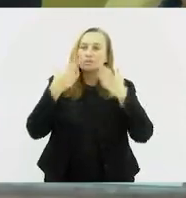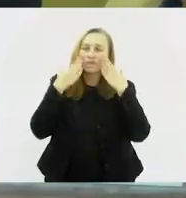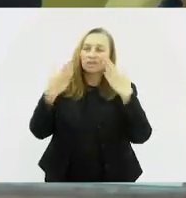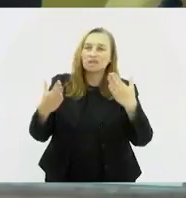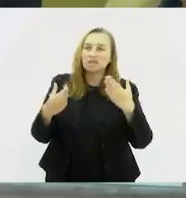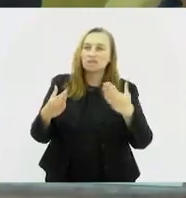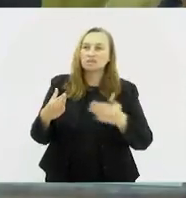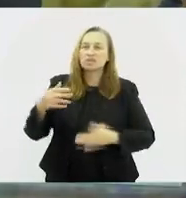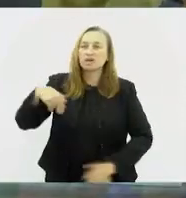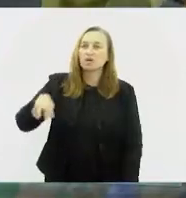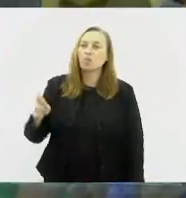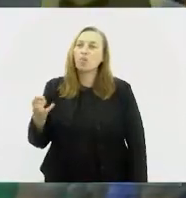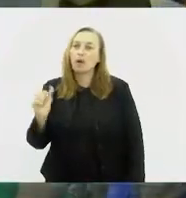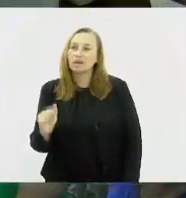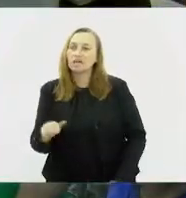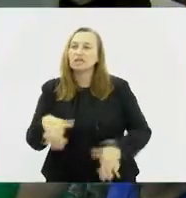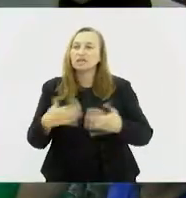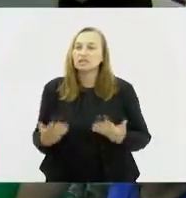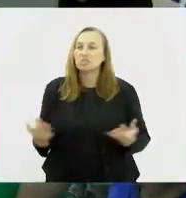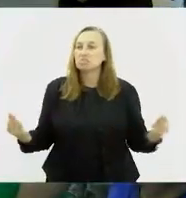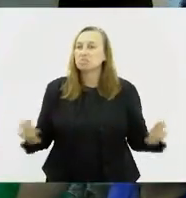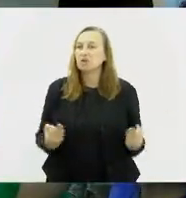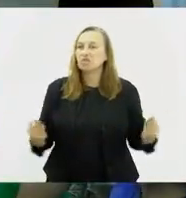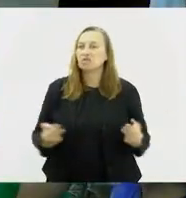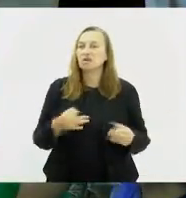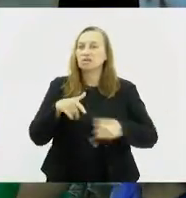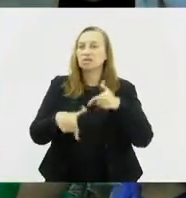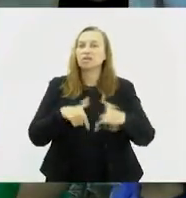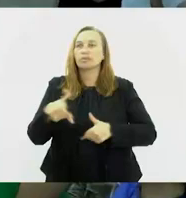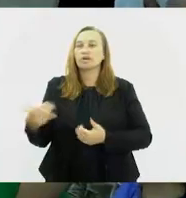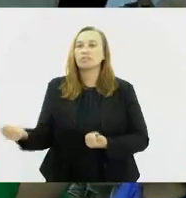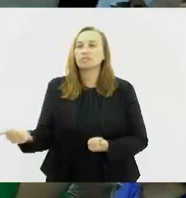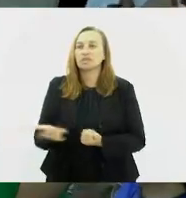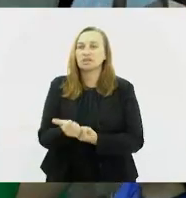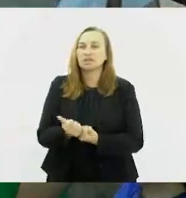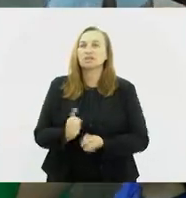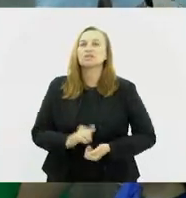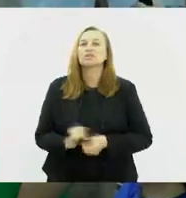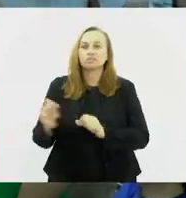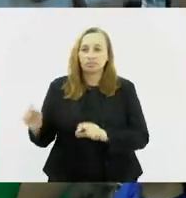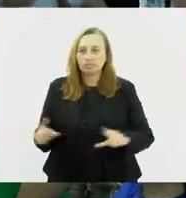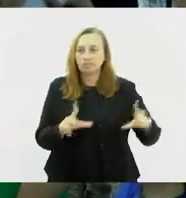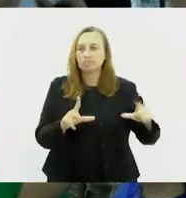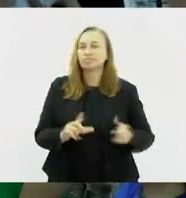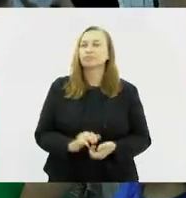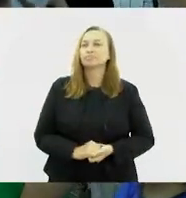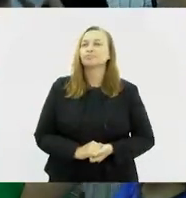guarda, então é um trabalho fantástico em parceria. Pode passar.